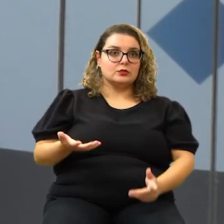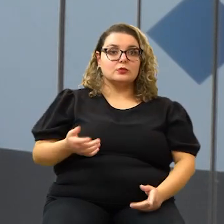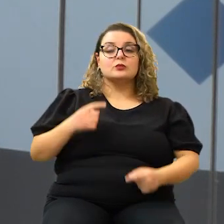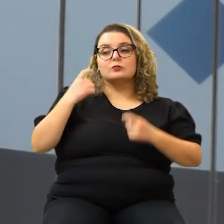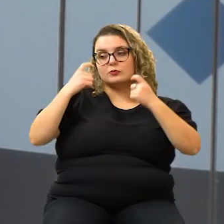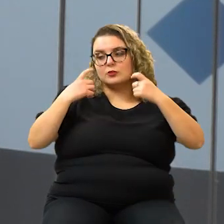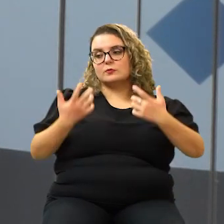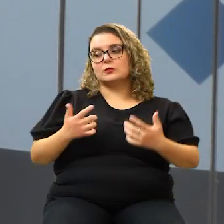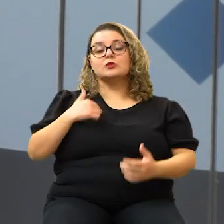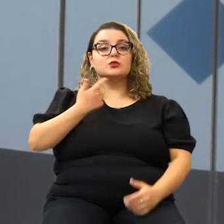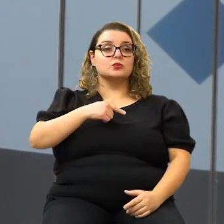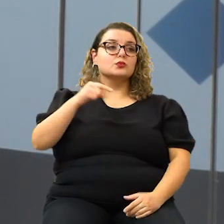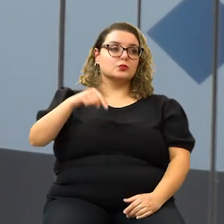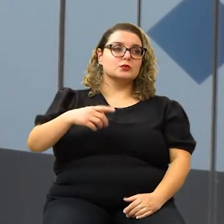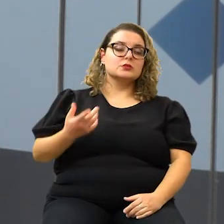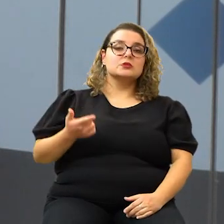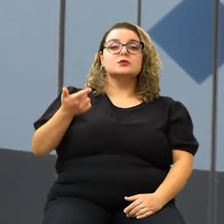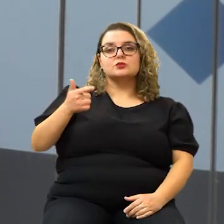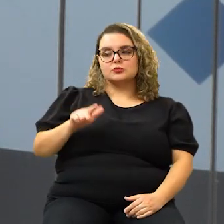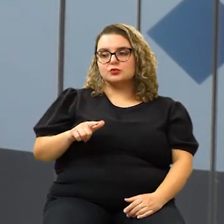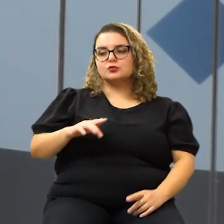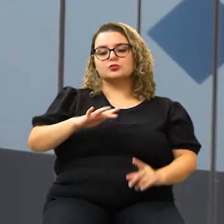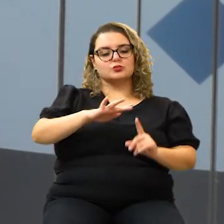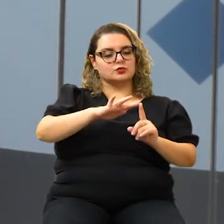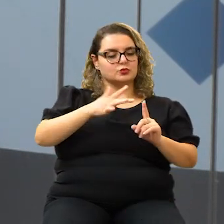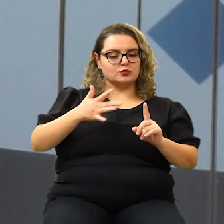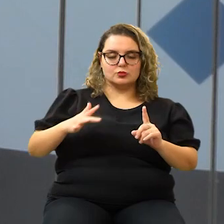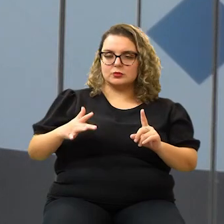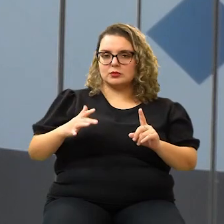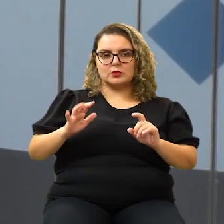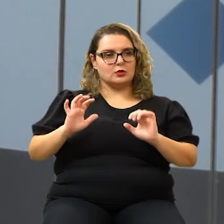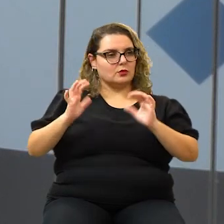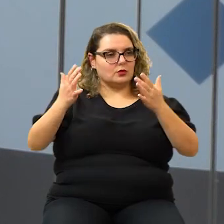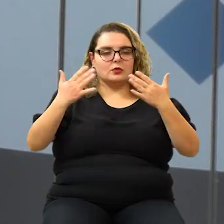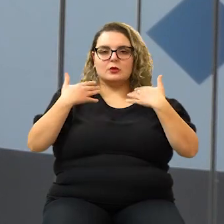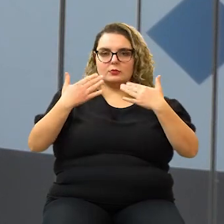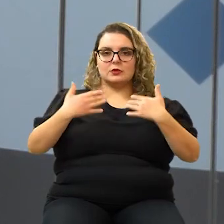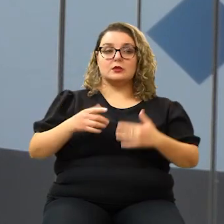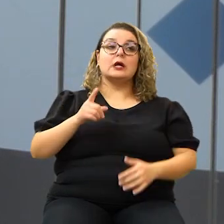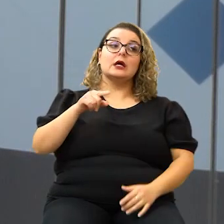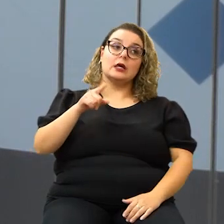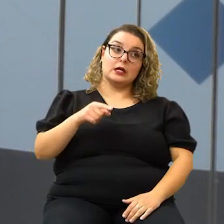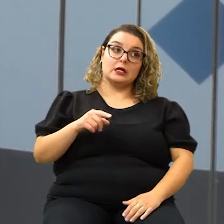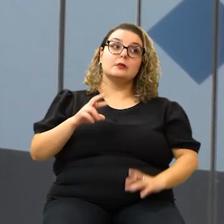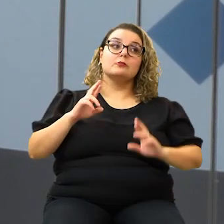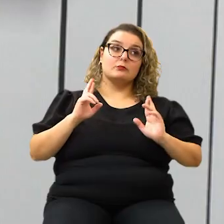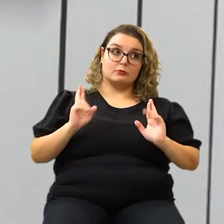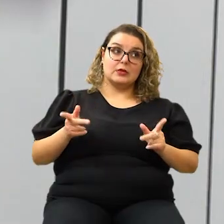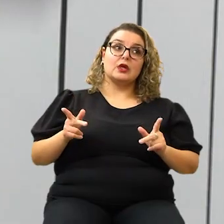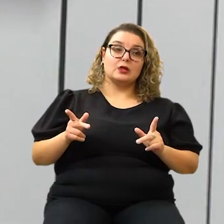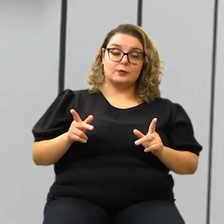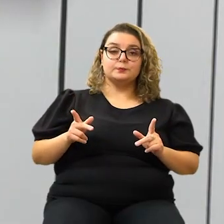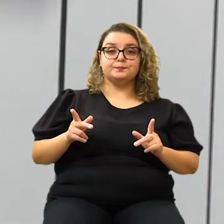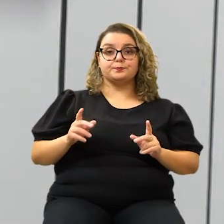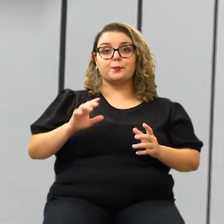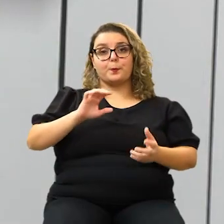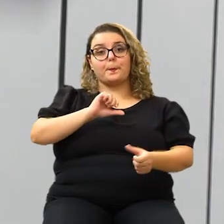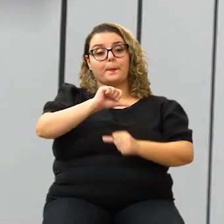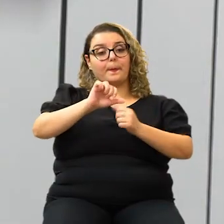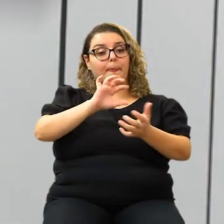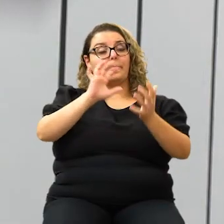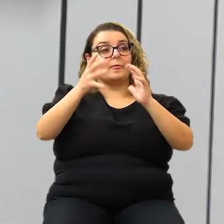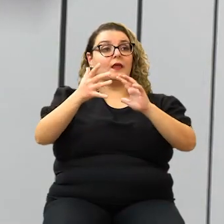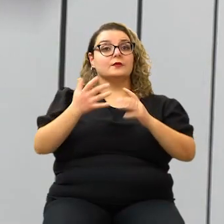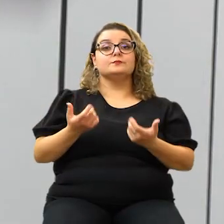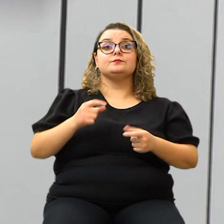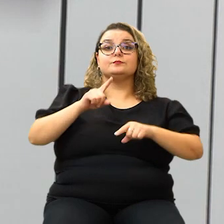isso preocupa. E nós aqui seguimos no outono com o clima de verão. É bem atípico, né? As mudanças climáticas